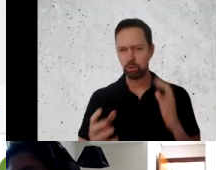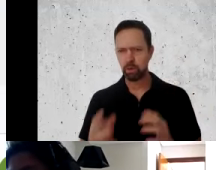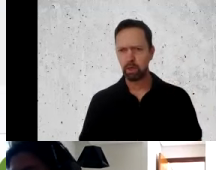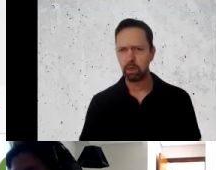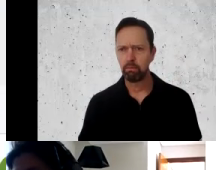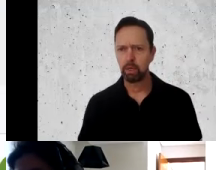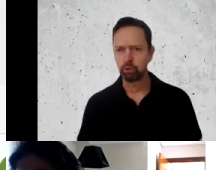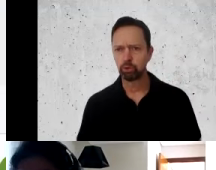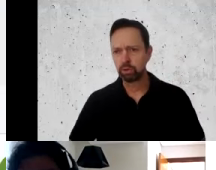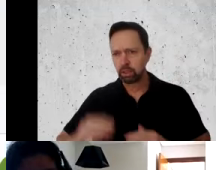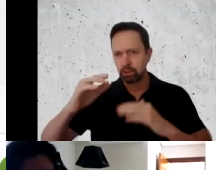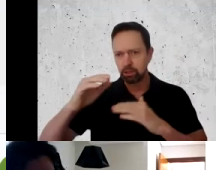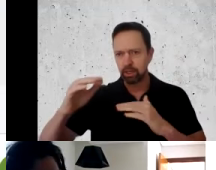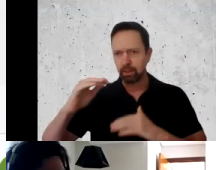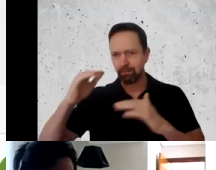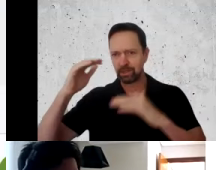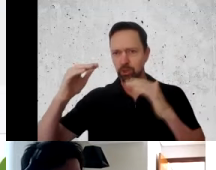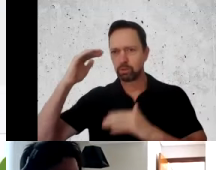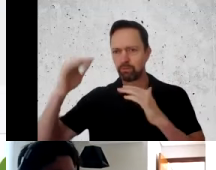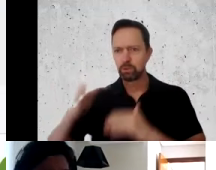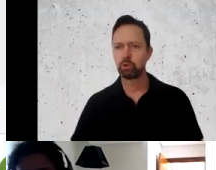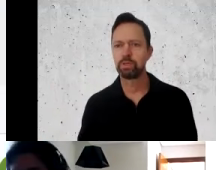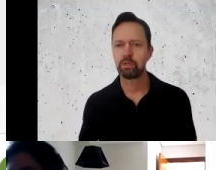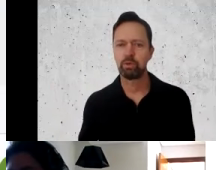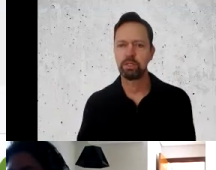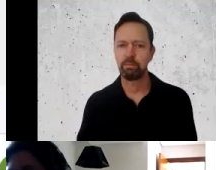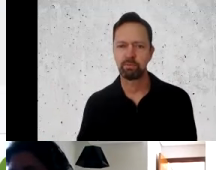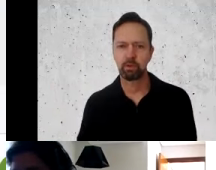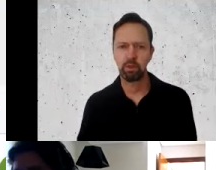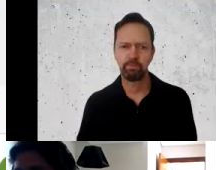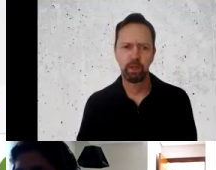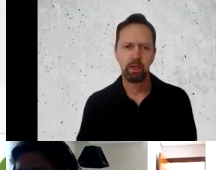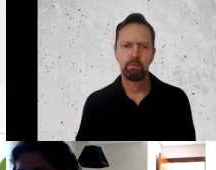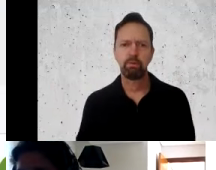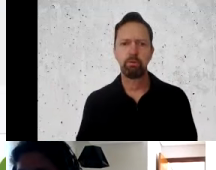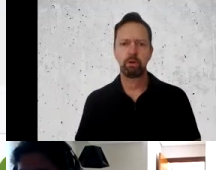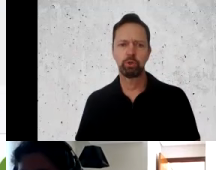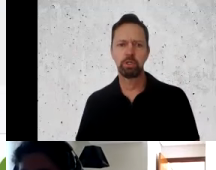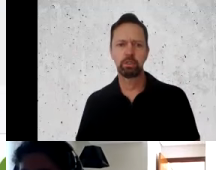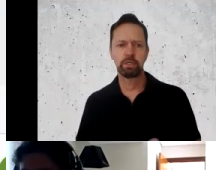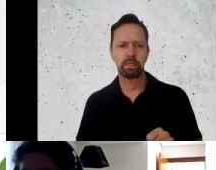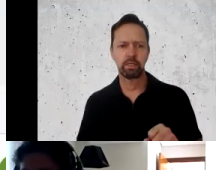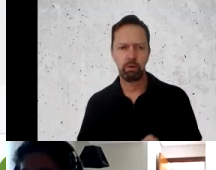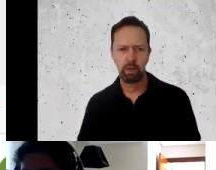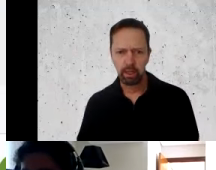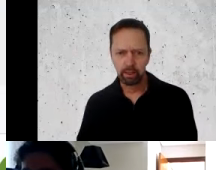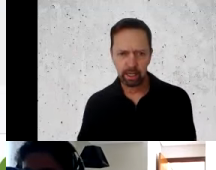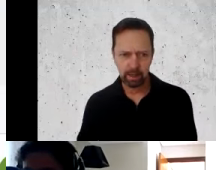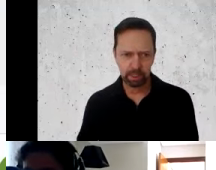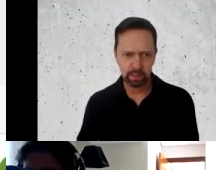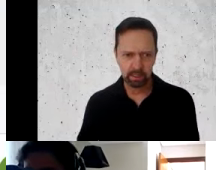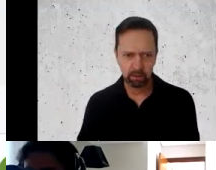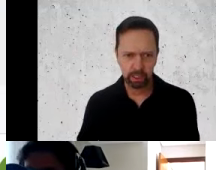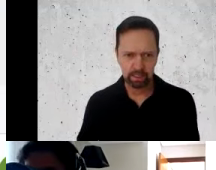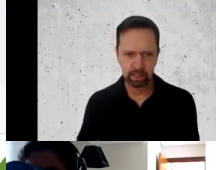tudo meio junto, então a gente está... É mais subseções da mesma coisa. Mas vamos ver custo de transação. Tem